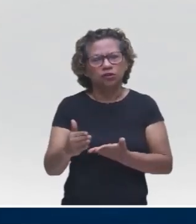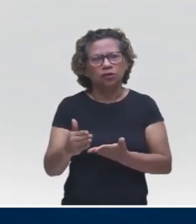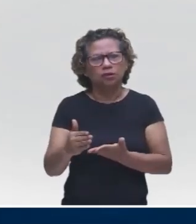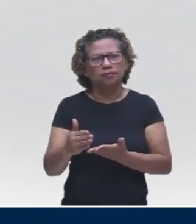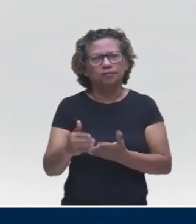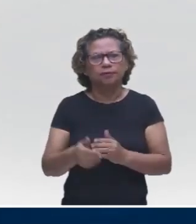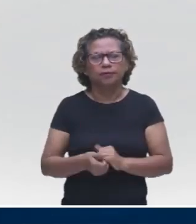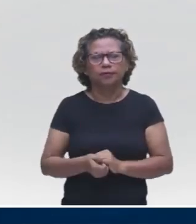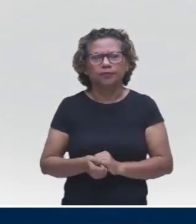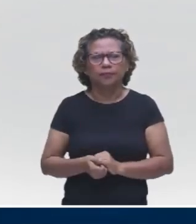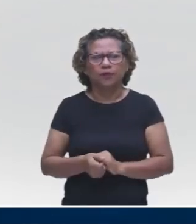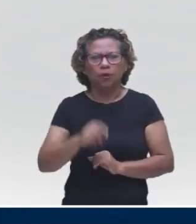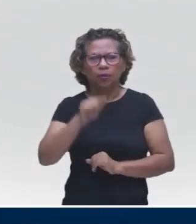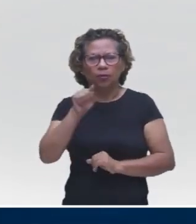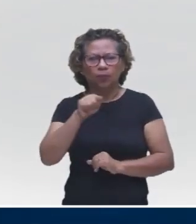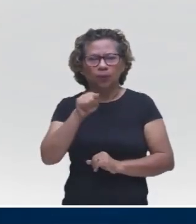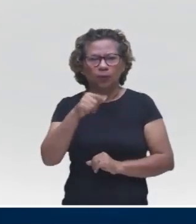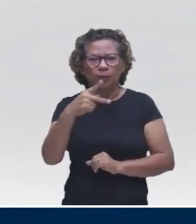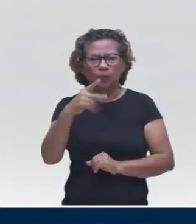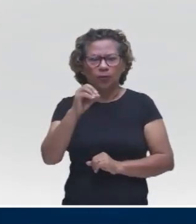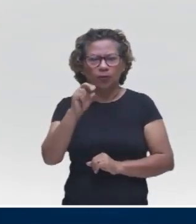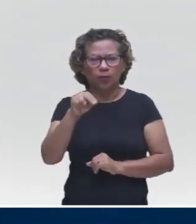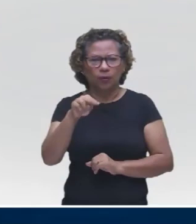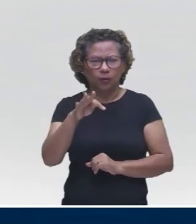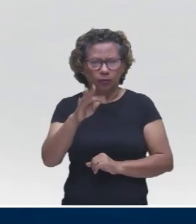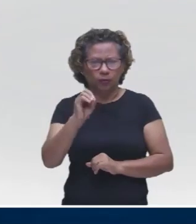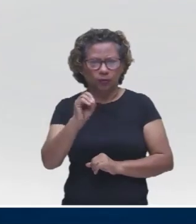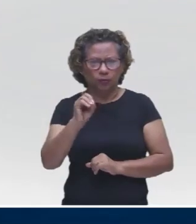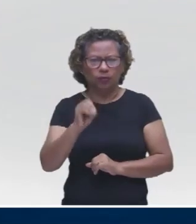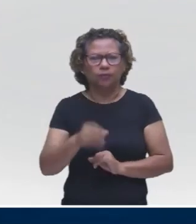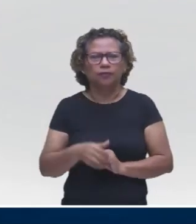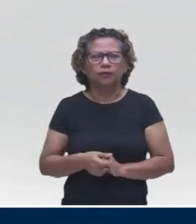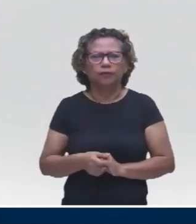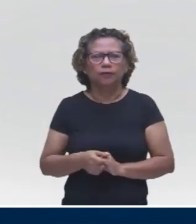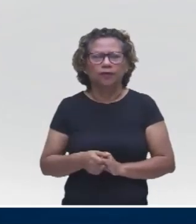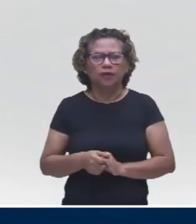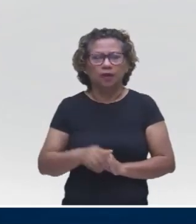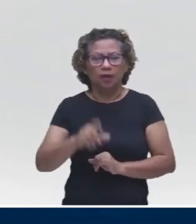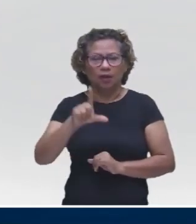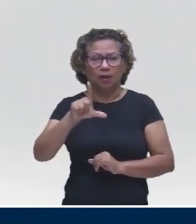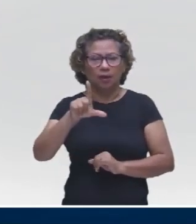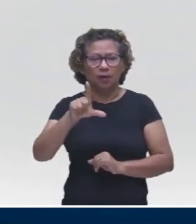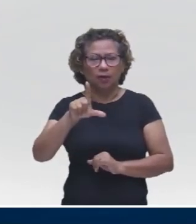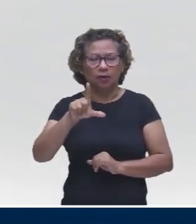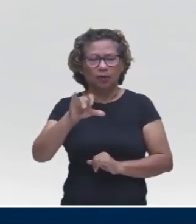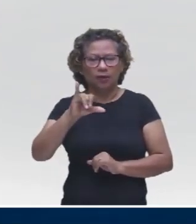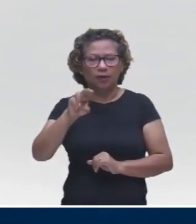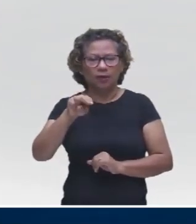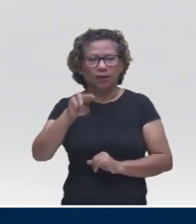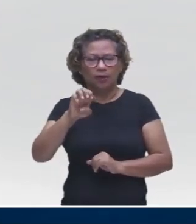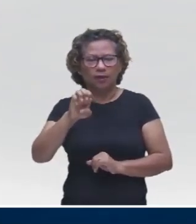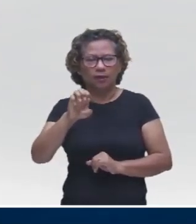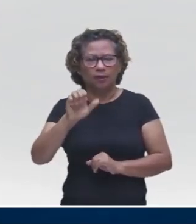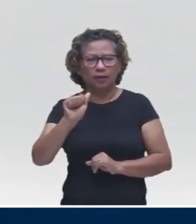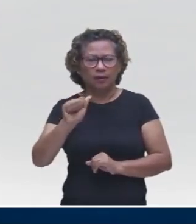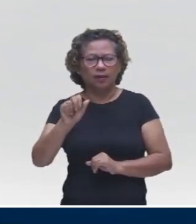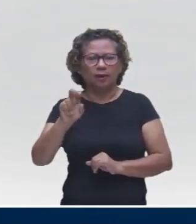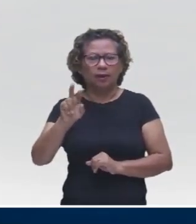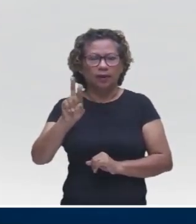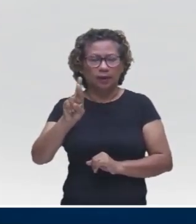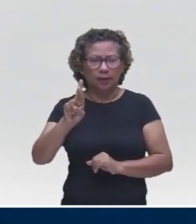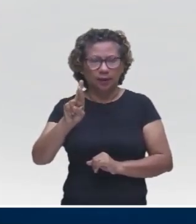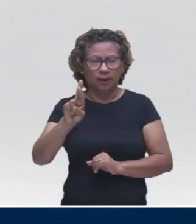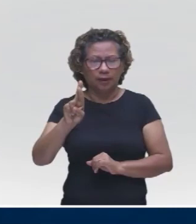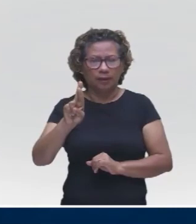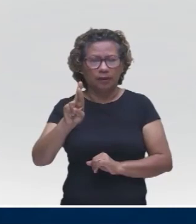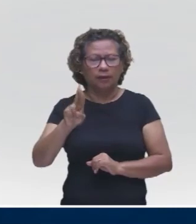O primeiro ponto que nós determinamos foi o coeficiente linear, não é isso? O coeficiente linear, nós vamos